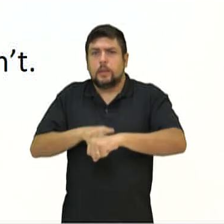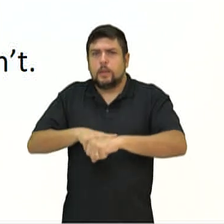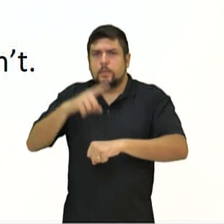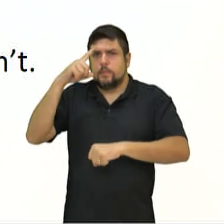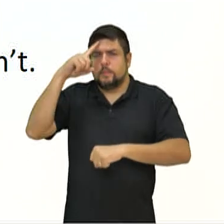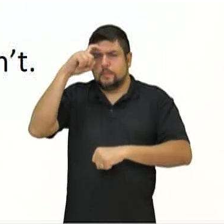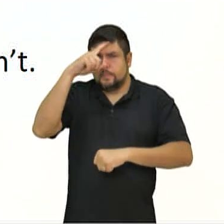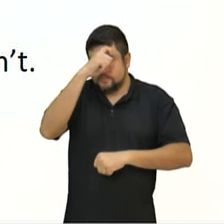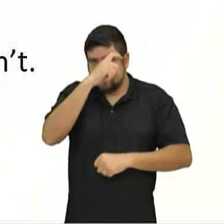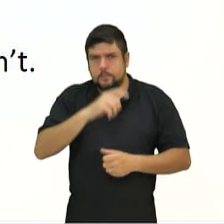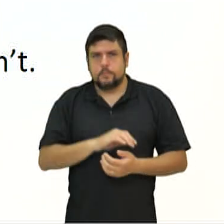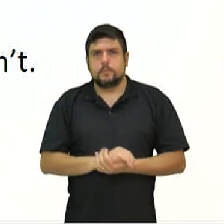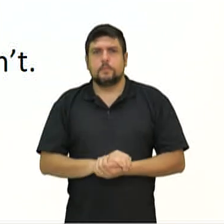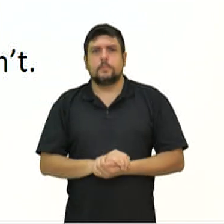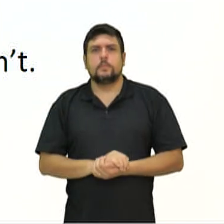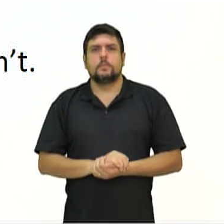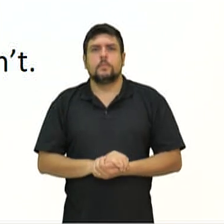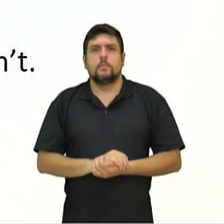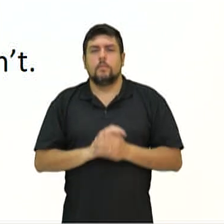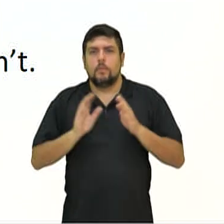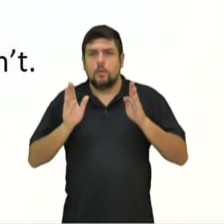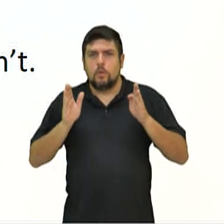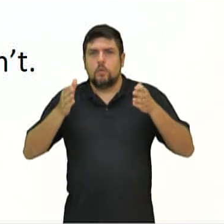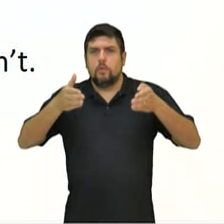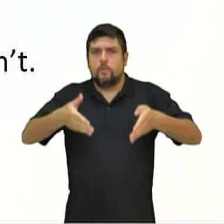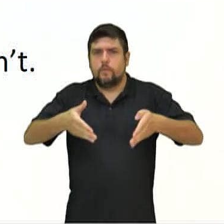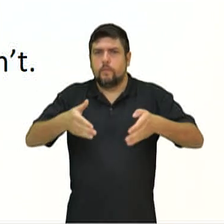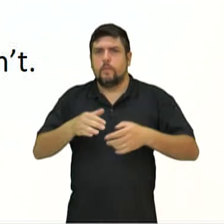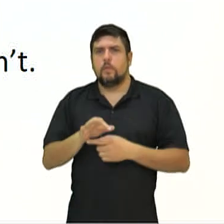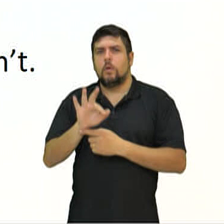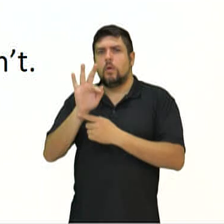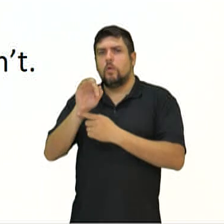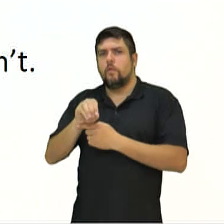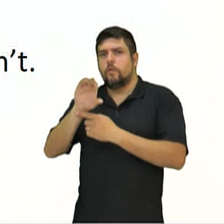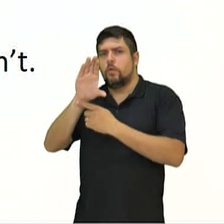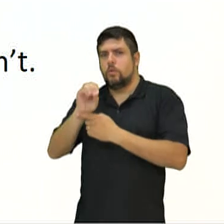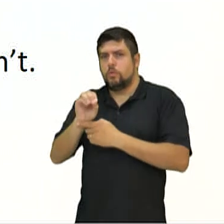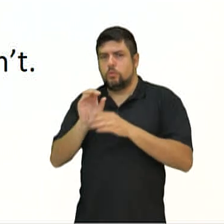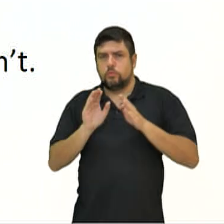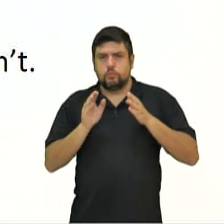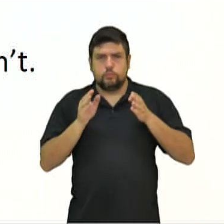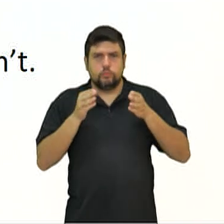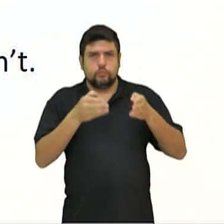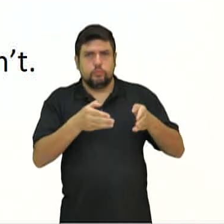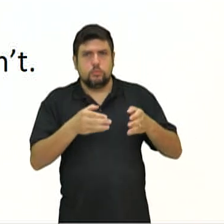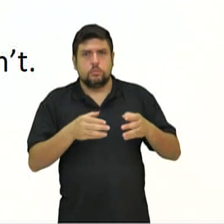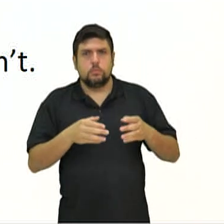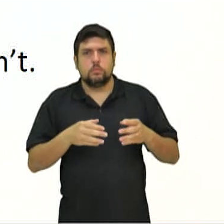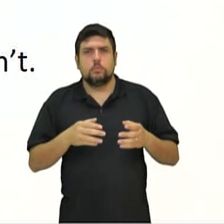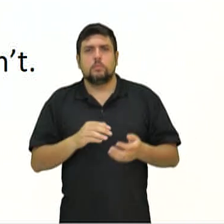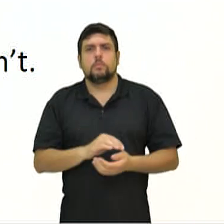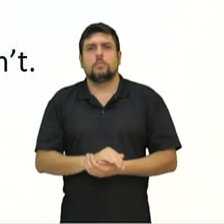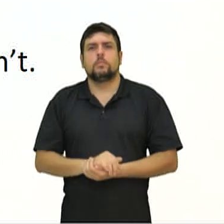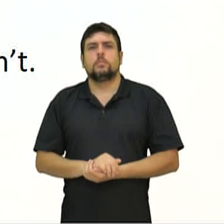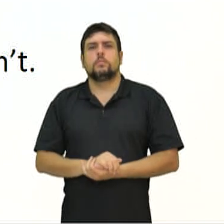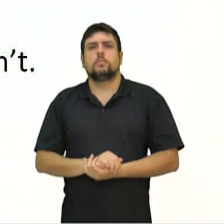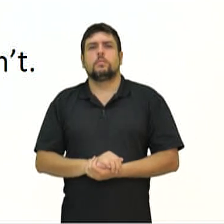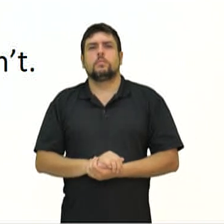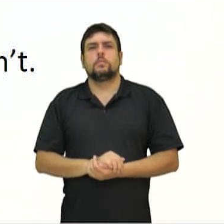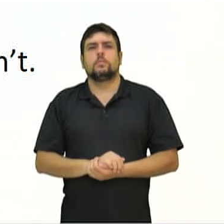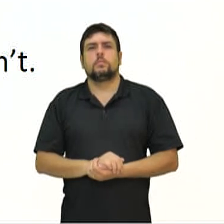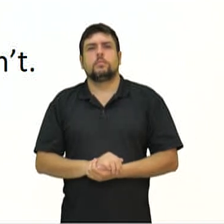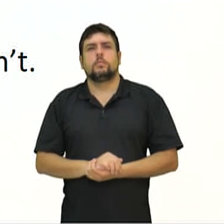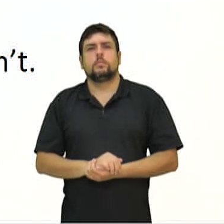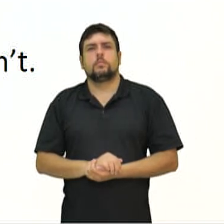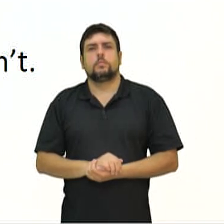Focus on what you can control, foque no que você pode controlar, não no que você não pode. O que você não pode, você vai fazer o quê? Né? And